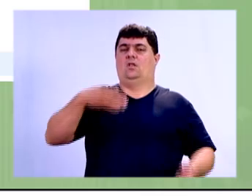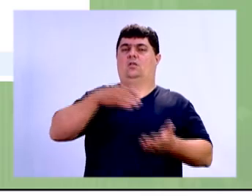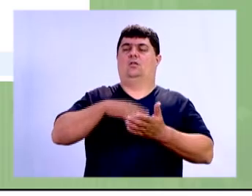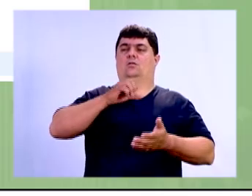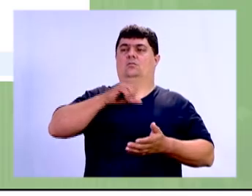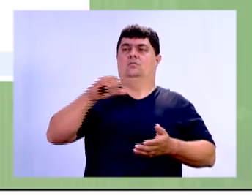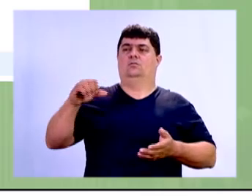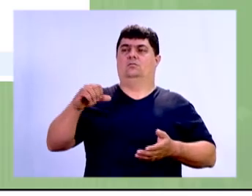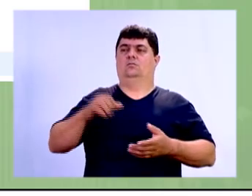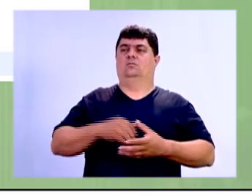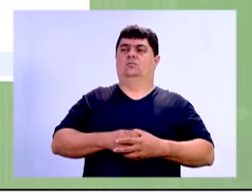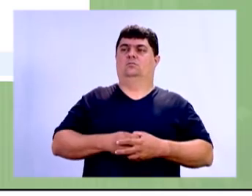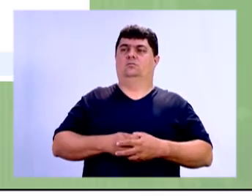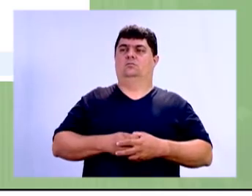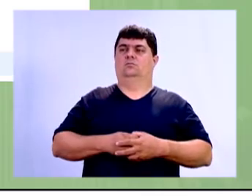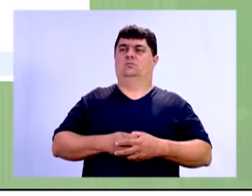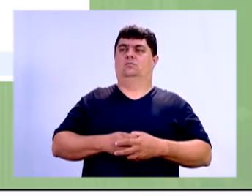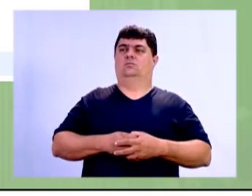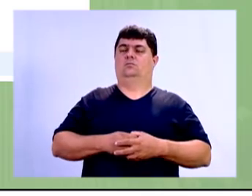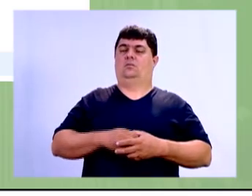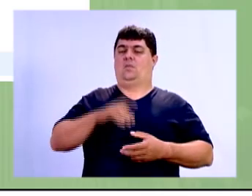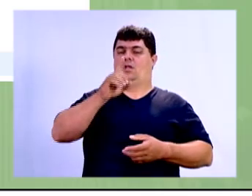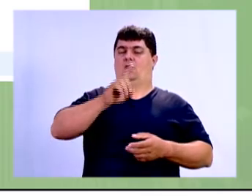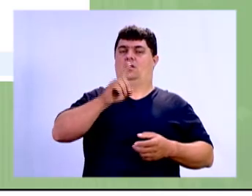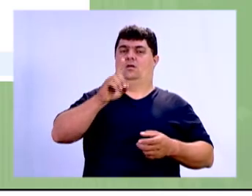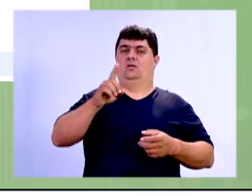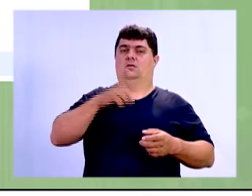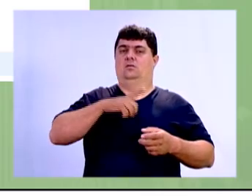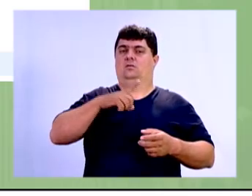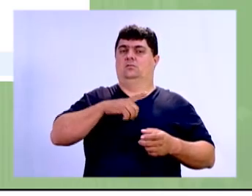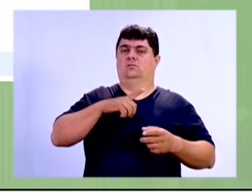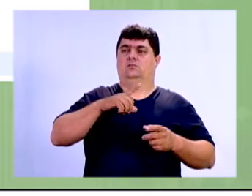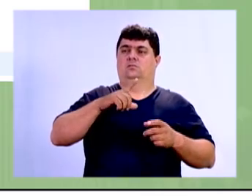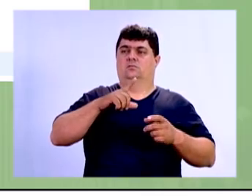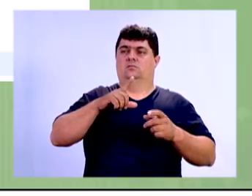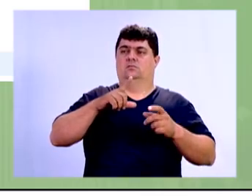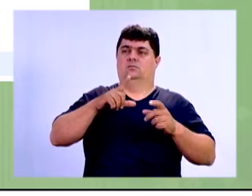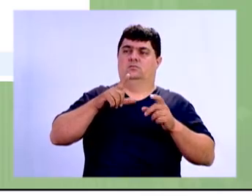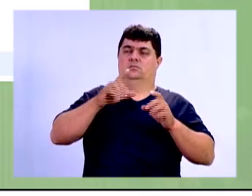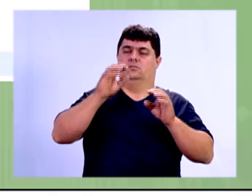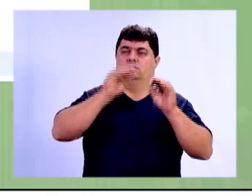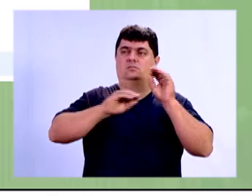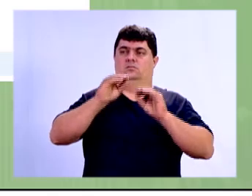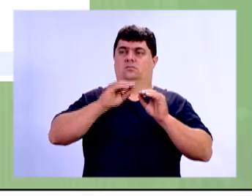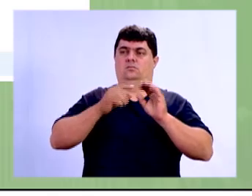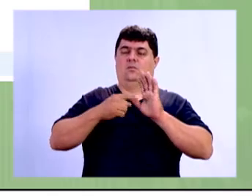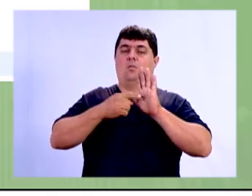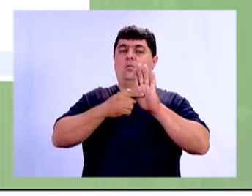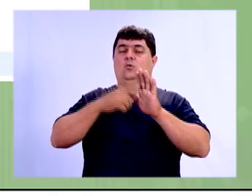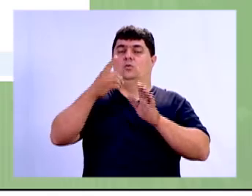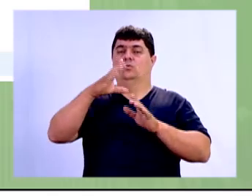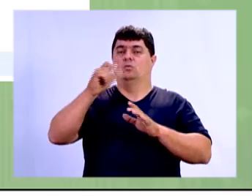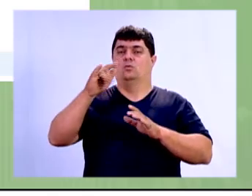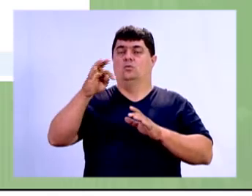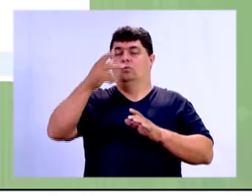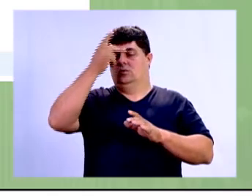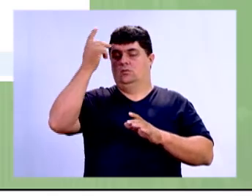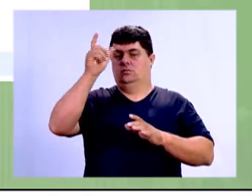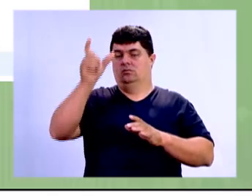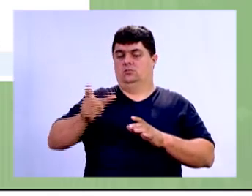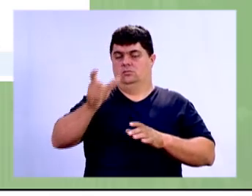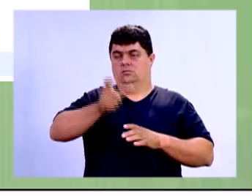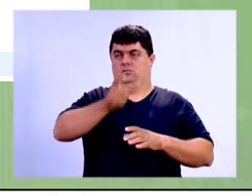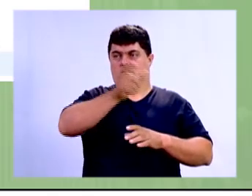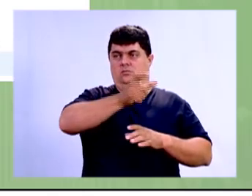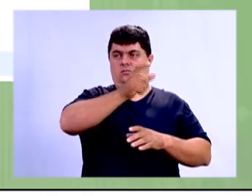999, né? Então cada posição aqui, gente, ele vai apontar para um